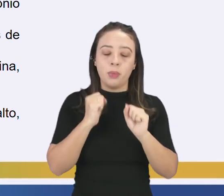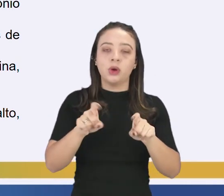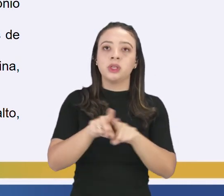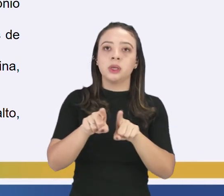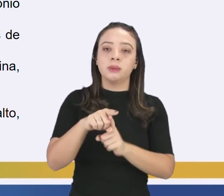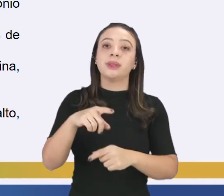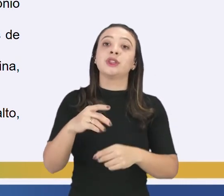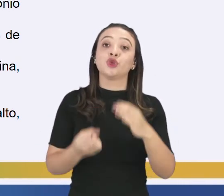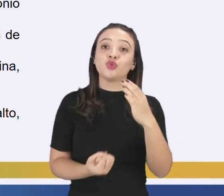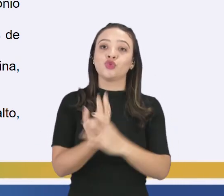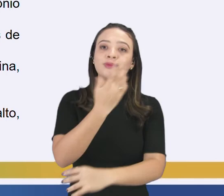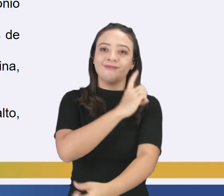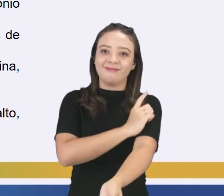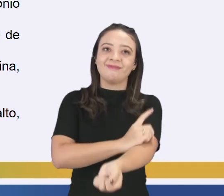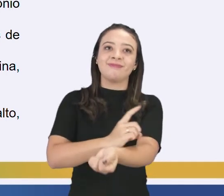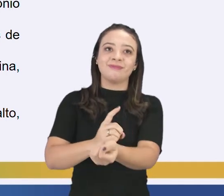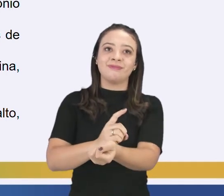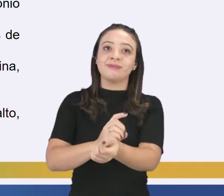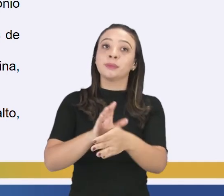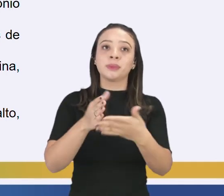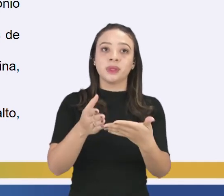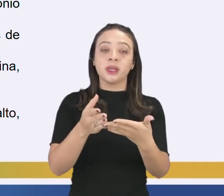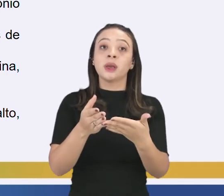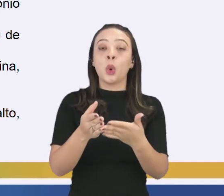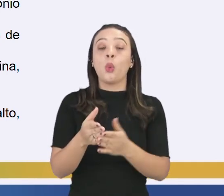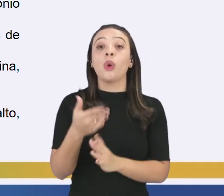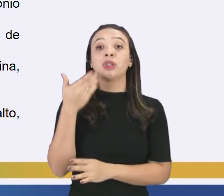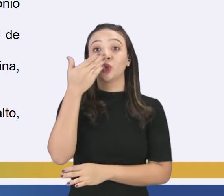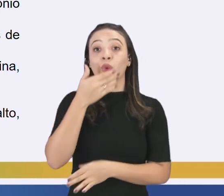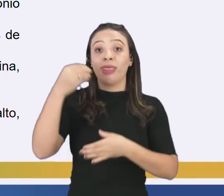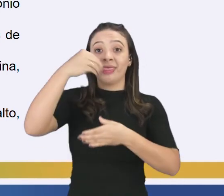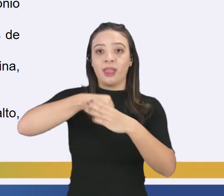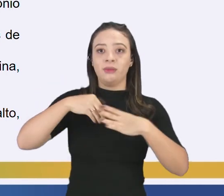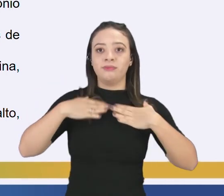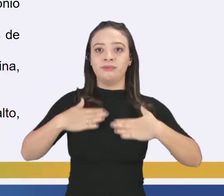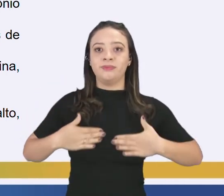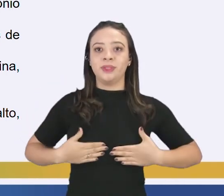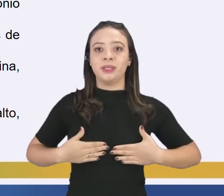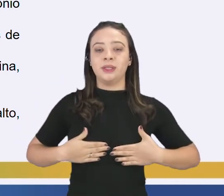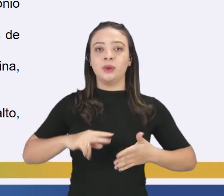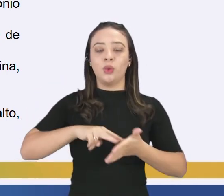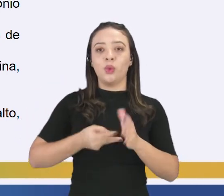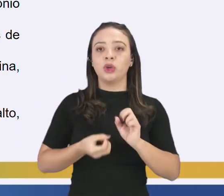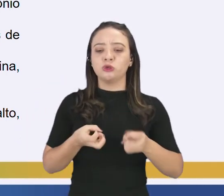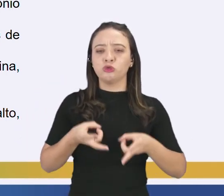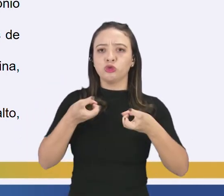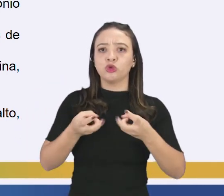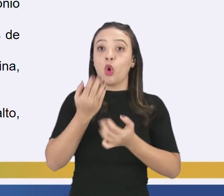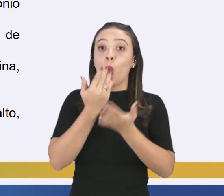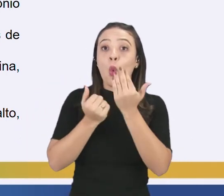ou diabetes. O caminho do açúcar no organismo inicia-se com a ingestão de carboidratos,